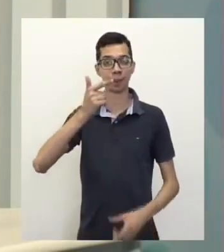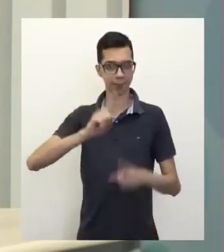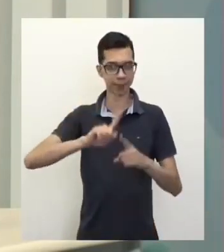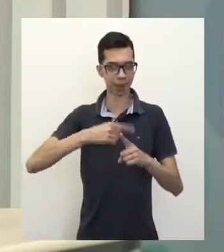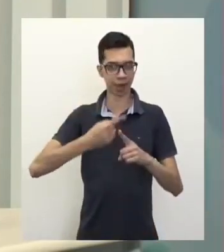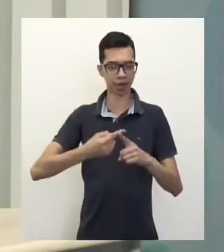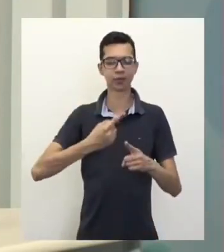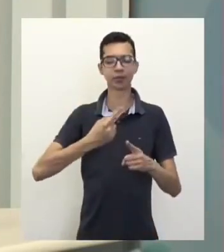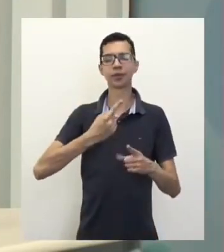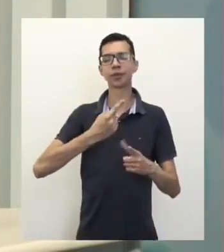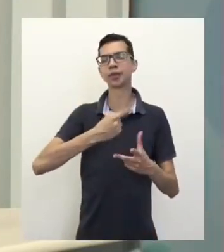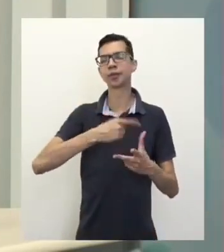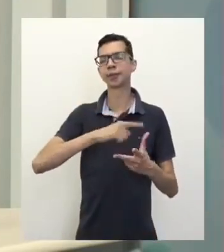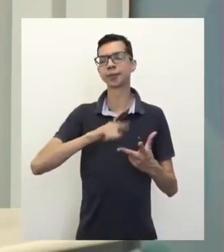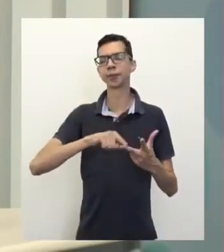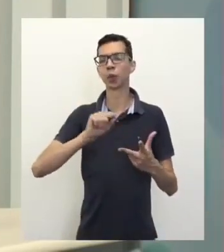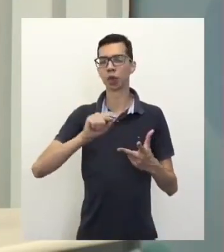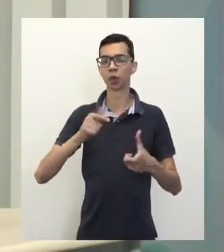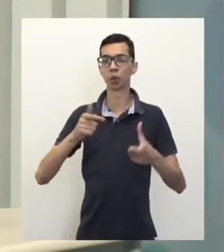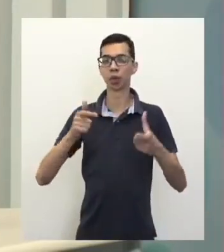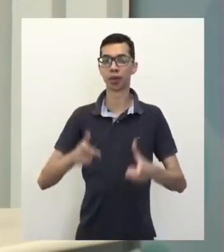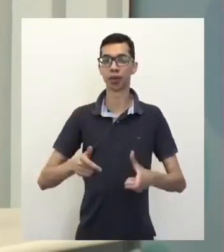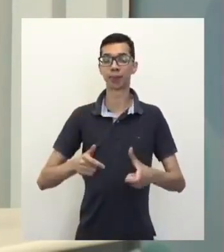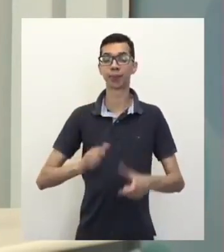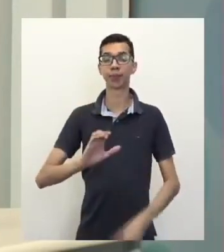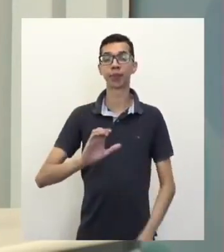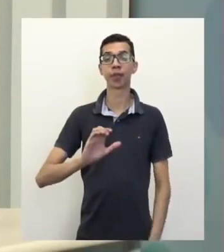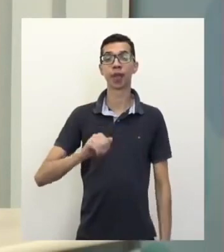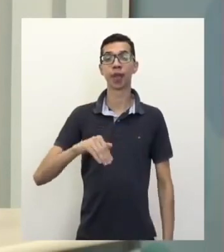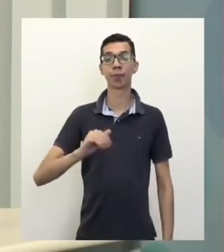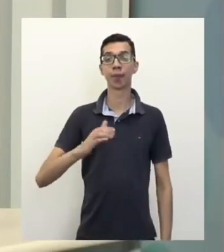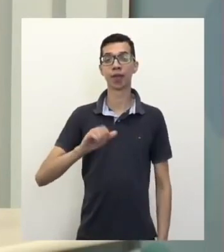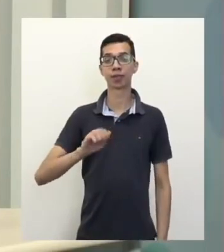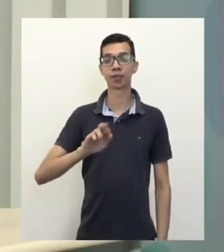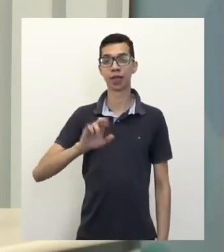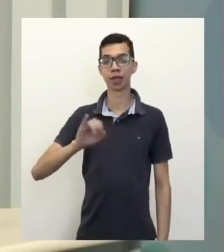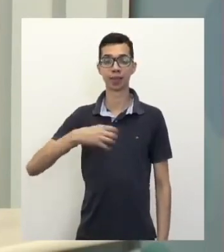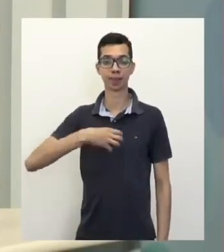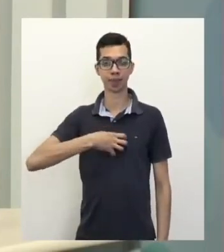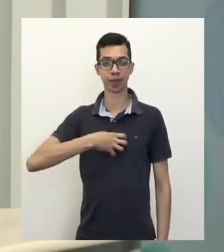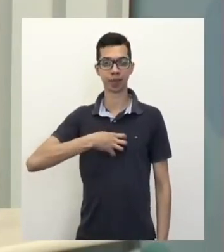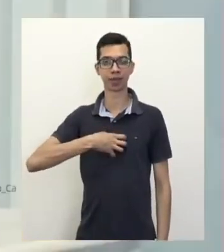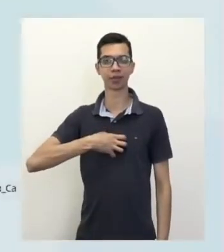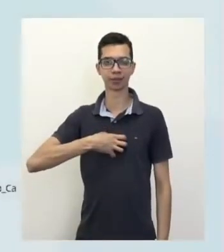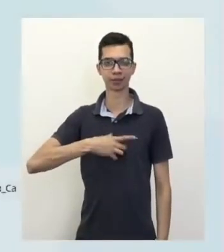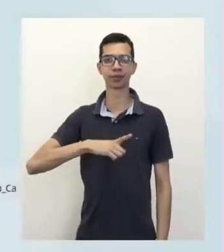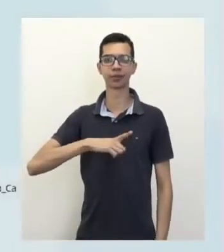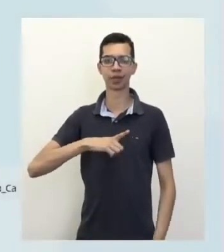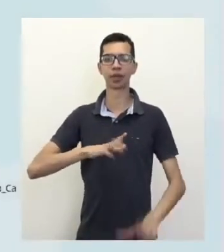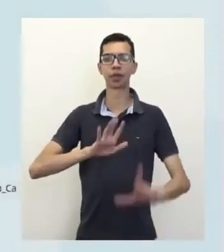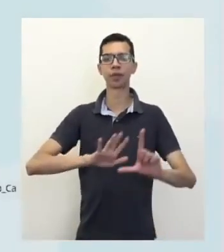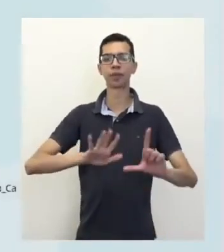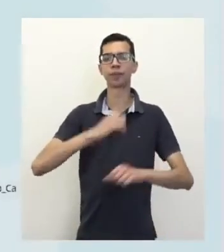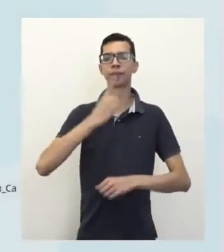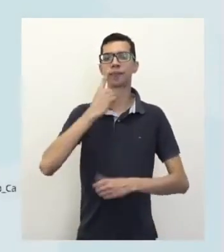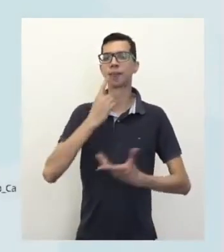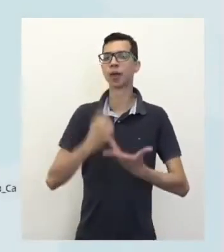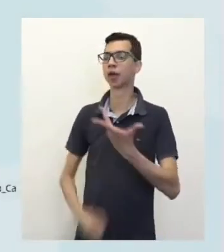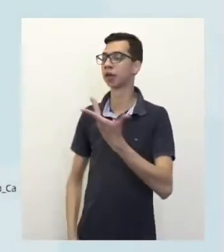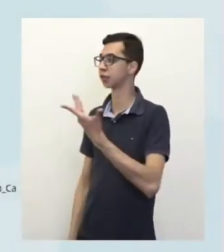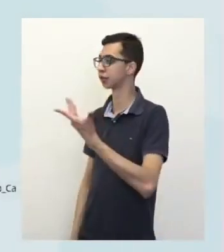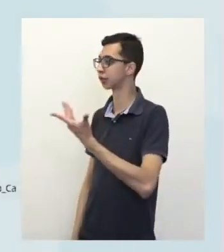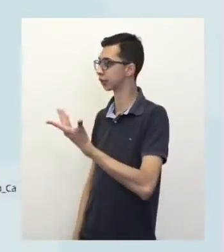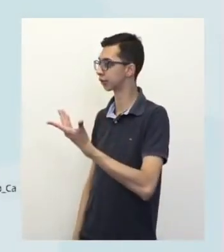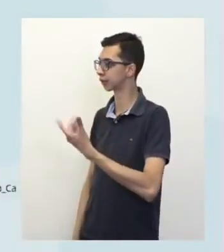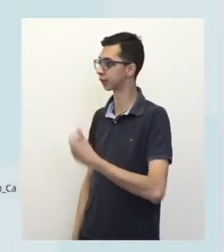pode destacar que é o Polo de Camaçari, na Bahia, né? Então, tem aí também uma imagem,